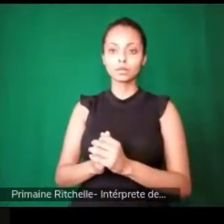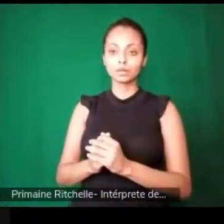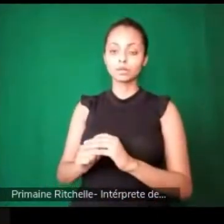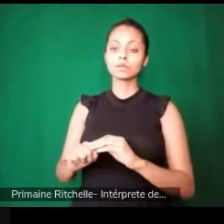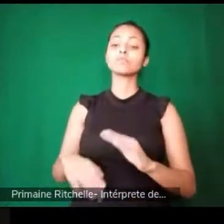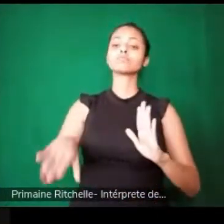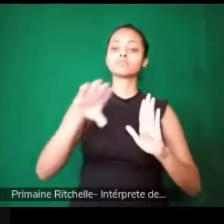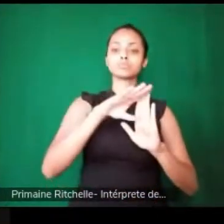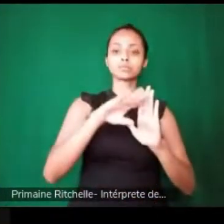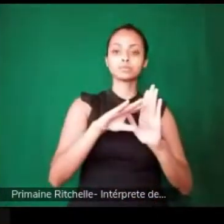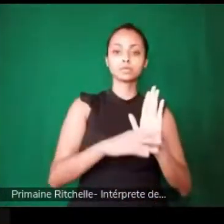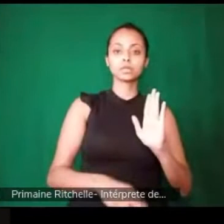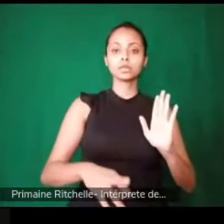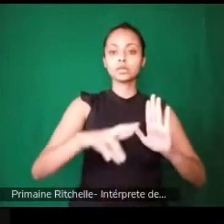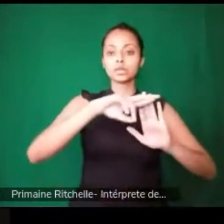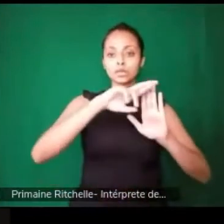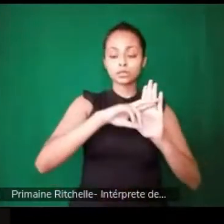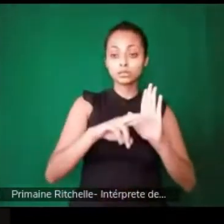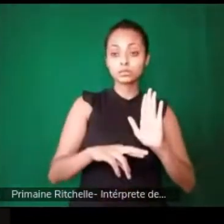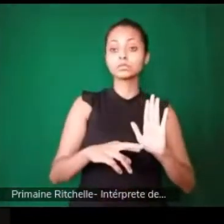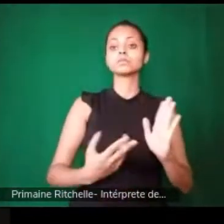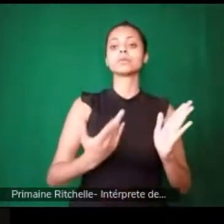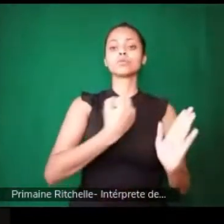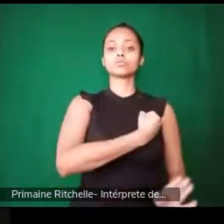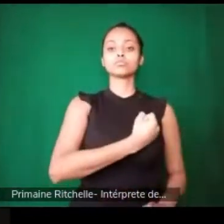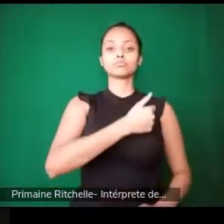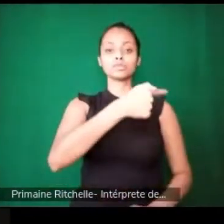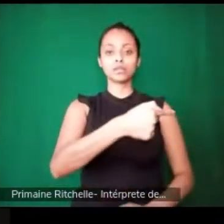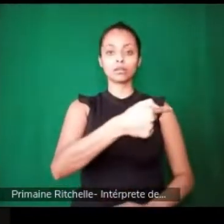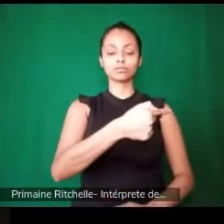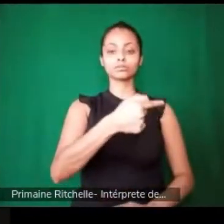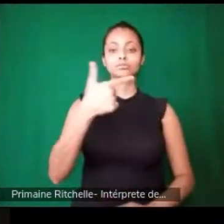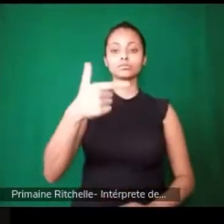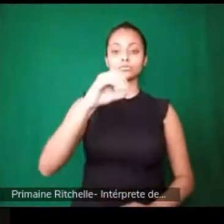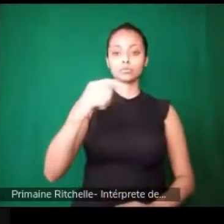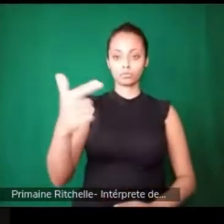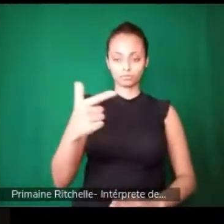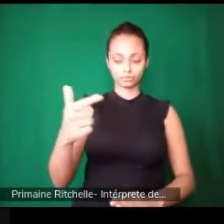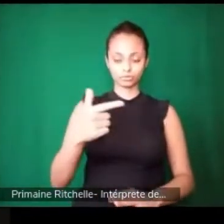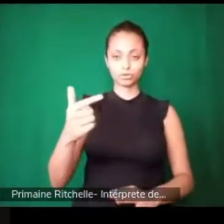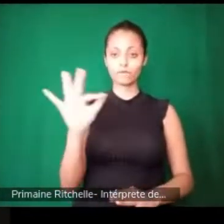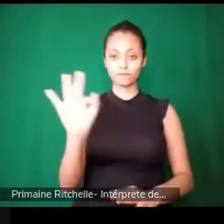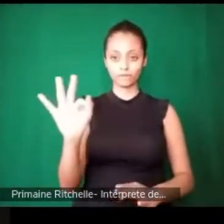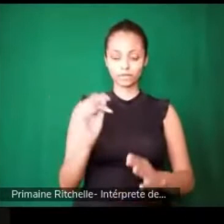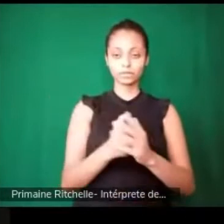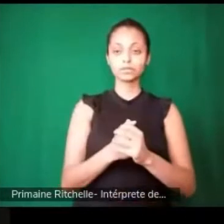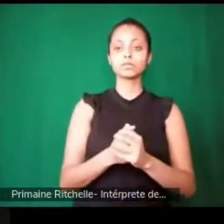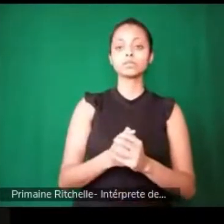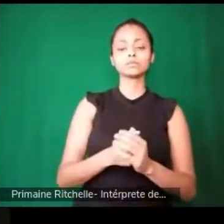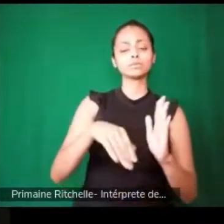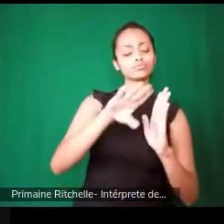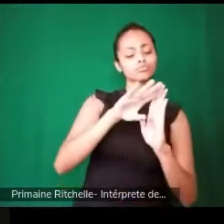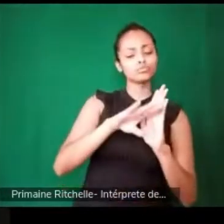resolução CONSO número 7 de 2022, né, agora de fevereiro de 2022, né, e de acordo com a estratégia adotada por